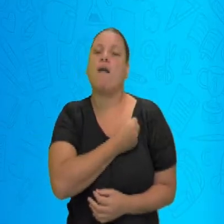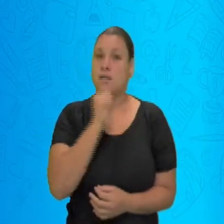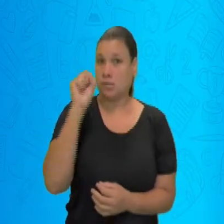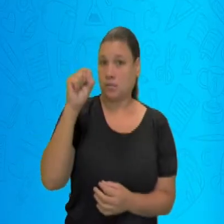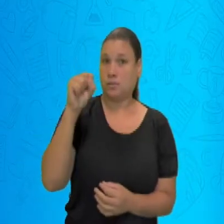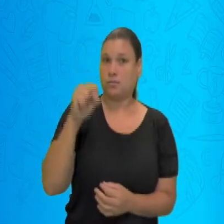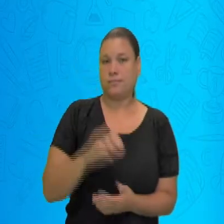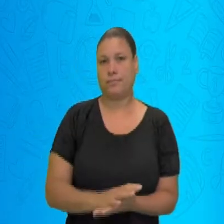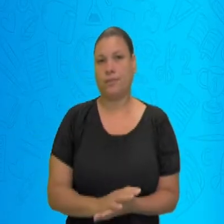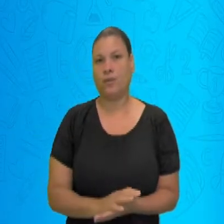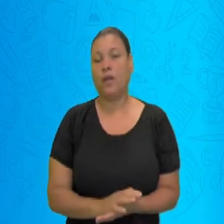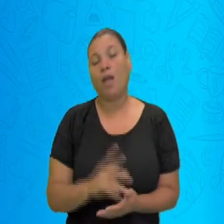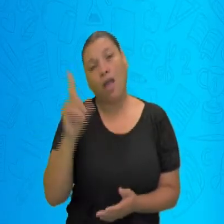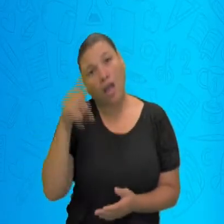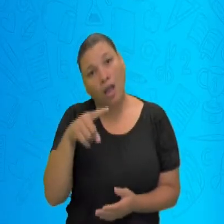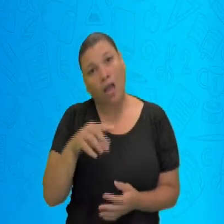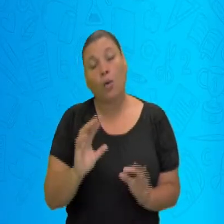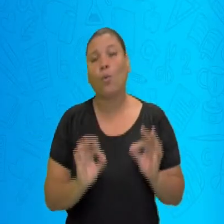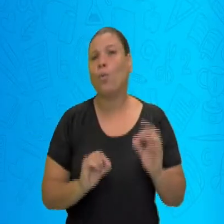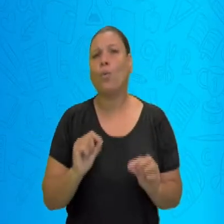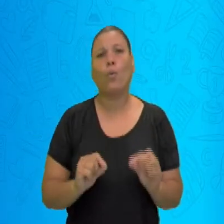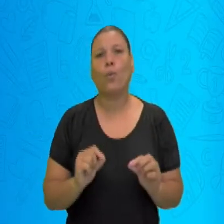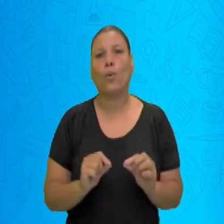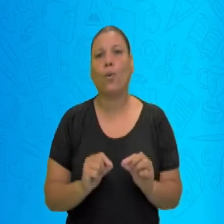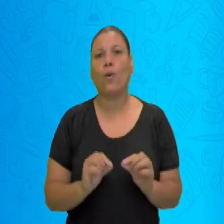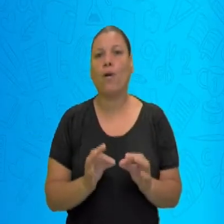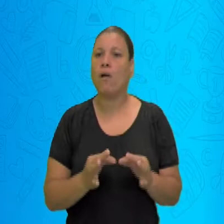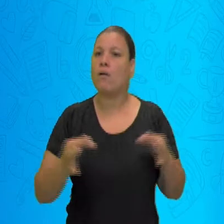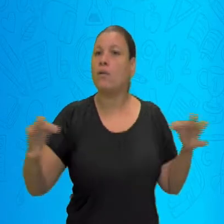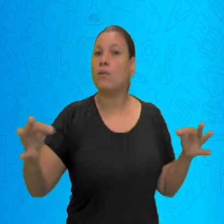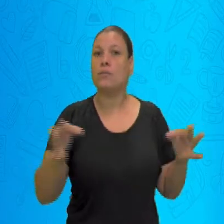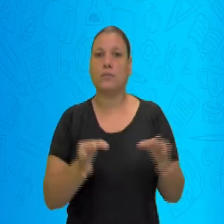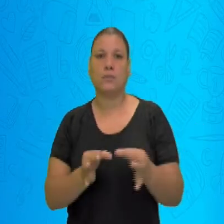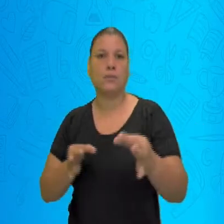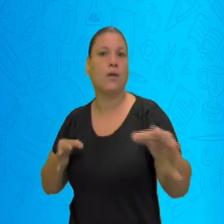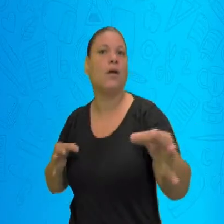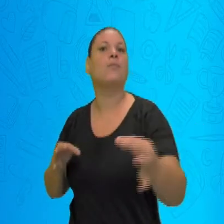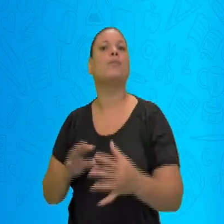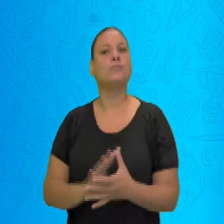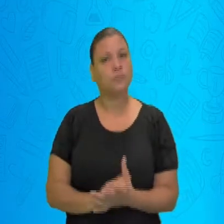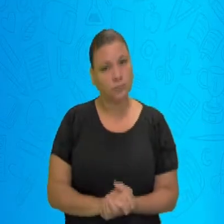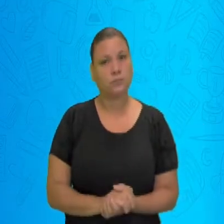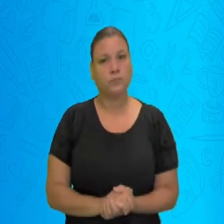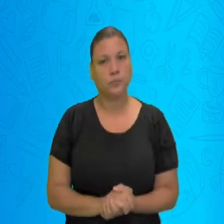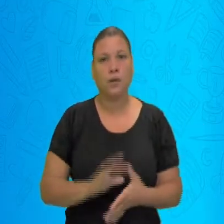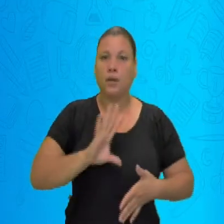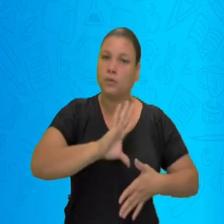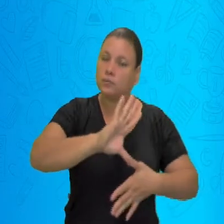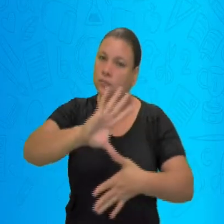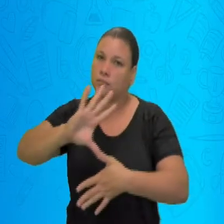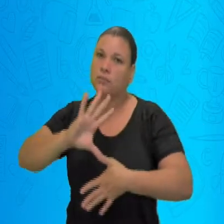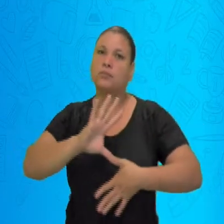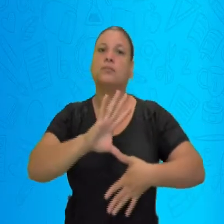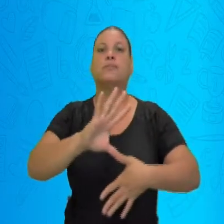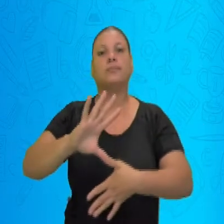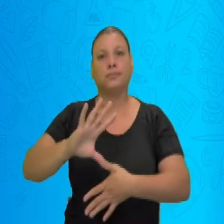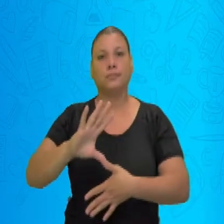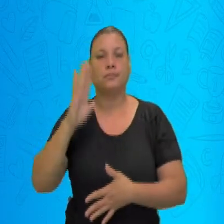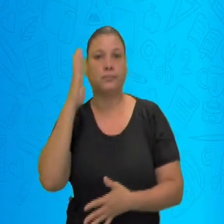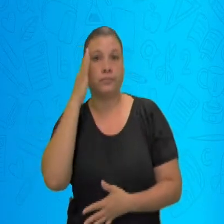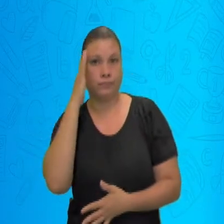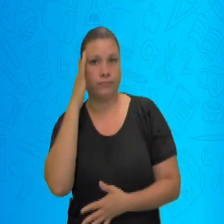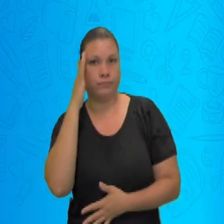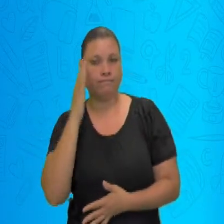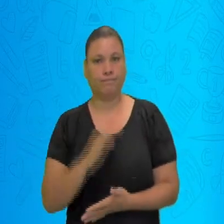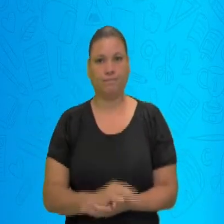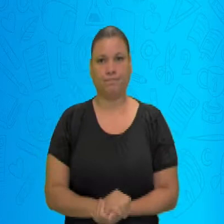Quando você estudou no 7º ano, o professor ensinou para você o seguinte: o Brasil tem terras